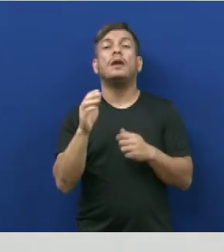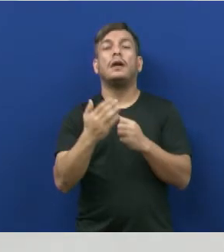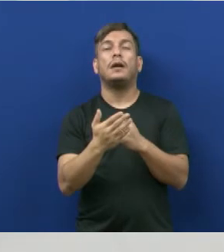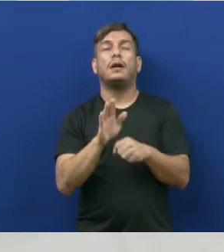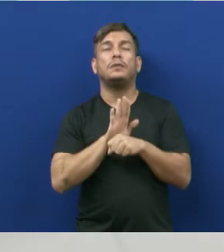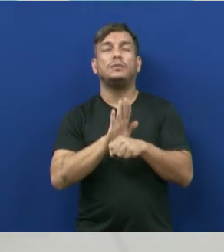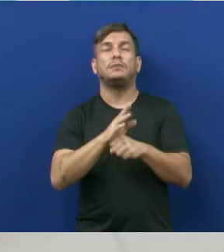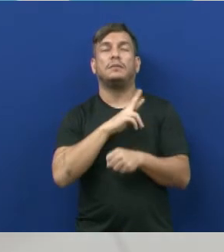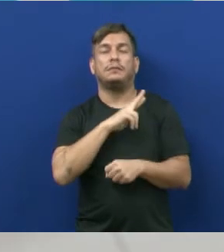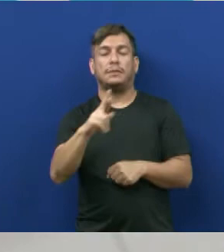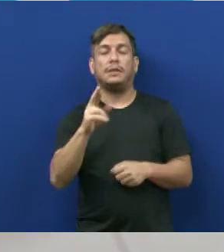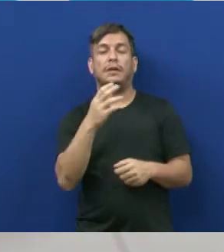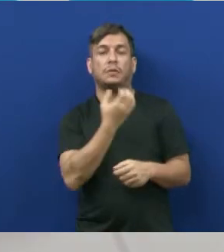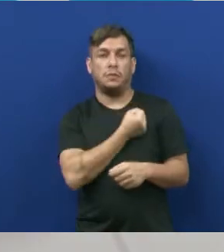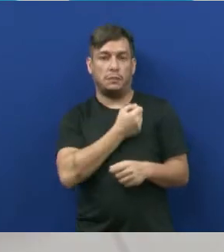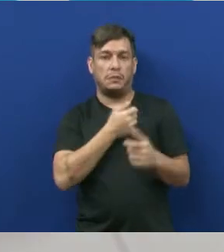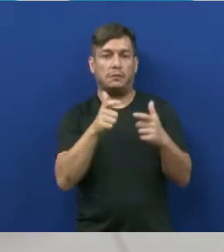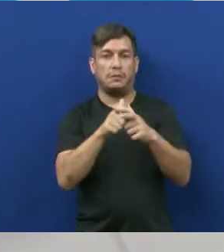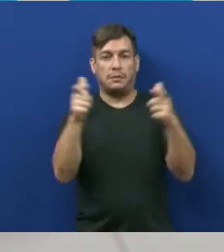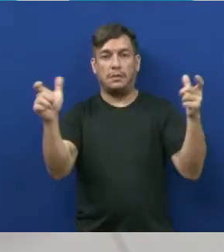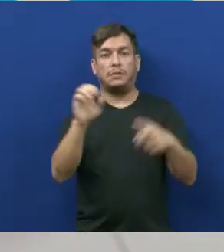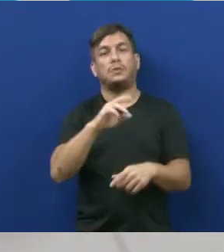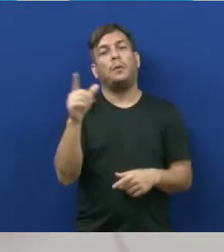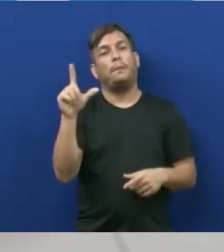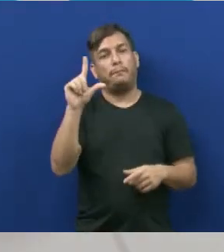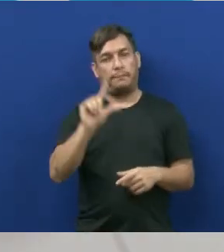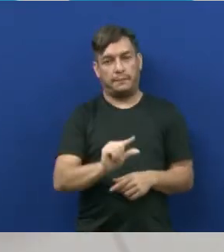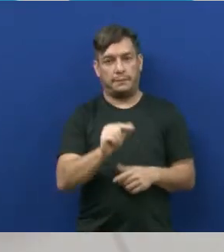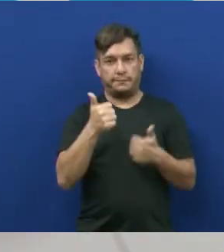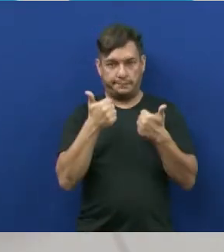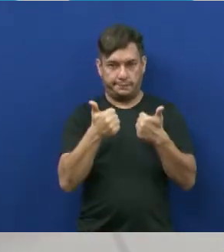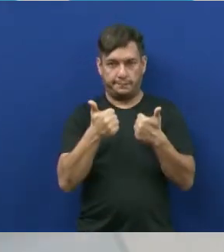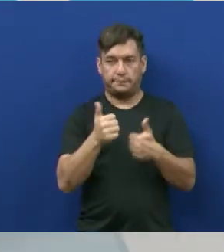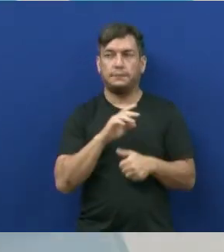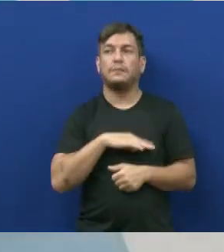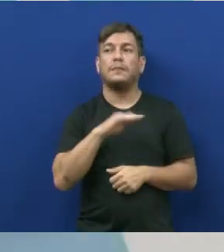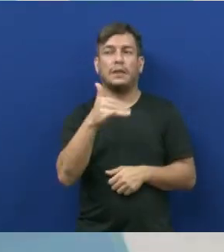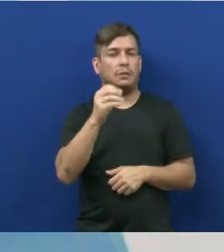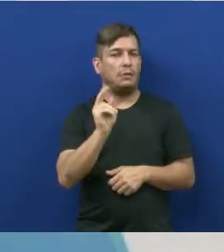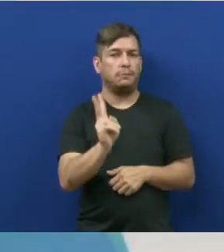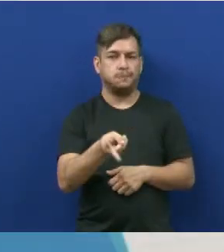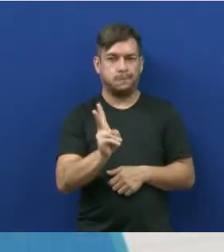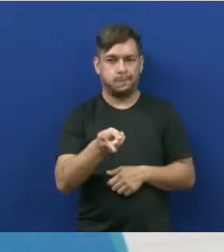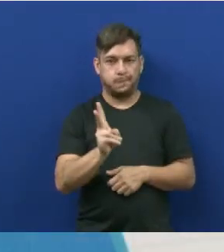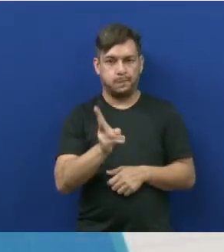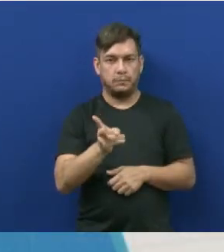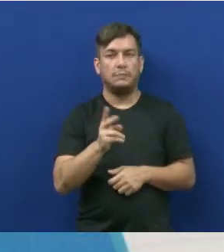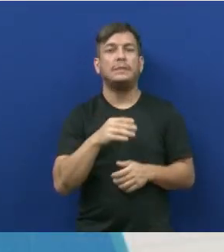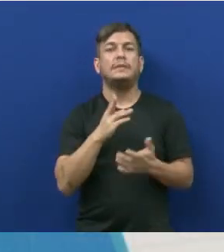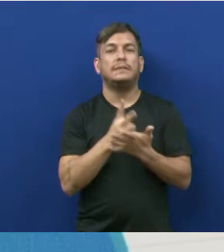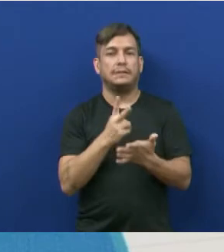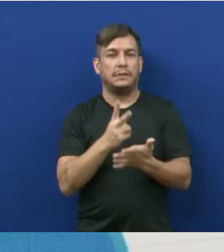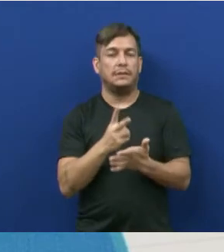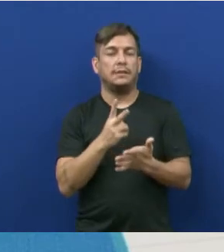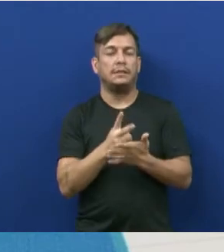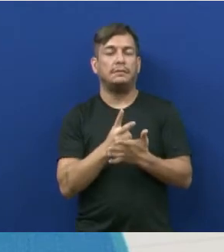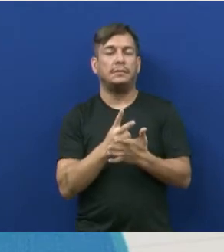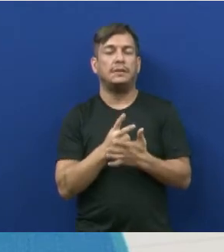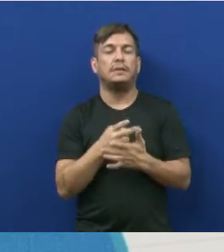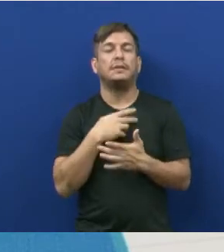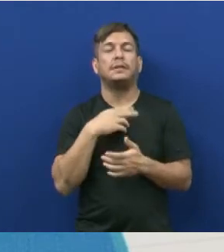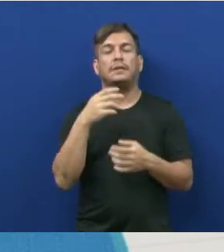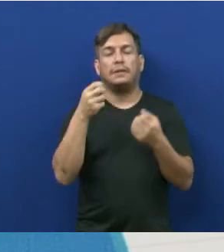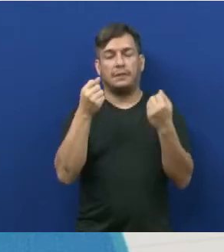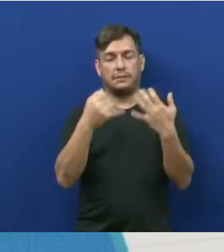é grande ou o quanto ele é pequenininho. Ok, pessoal? E o 10 ele é constante. Toda vez que a gente trabalhar com